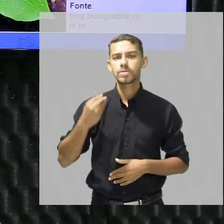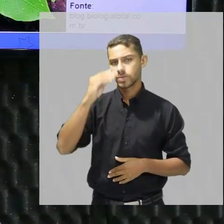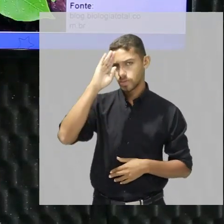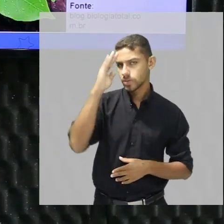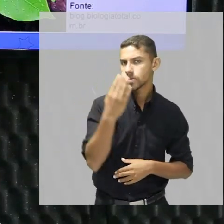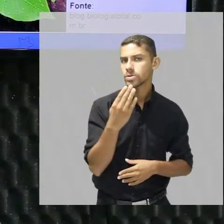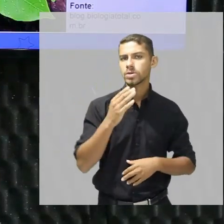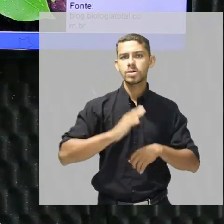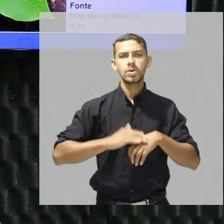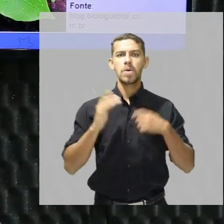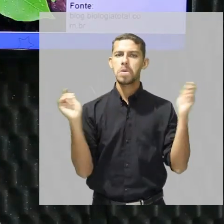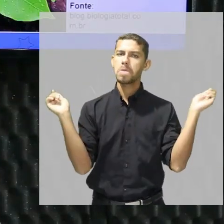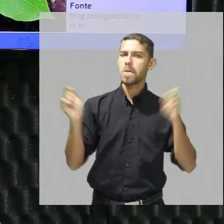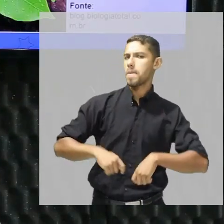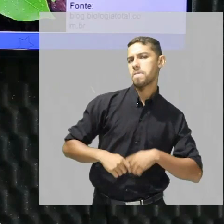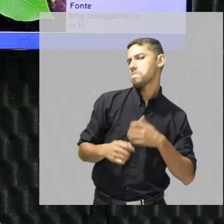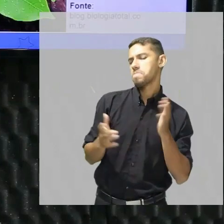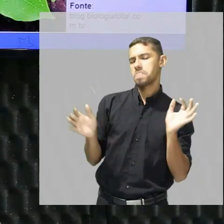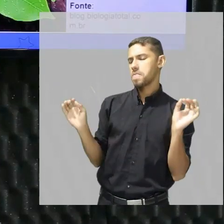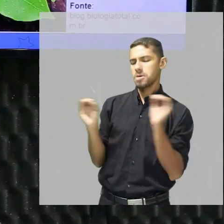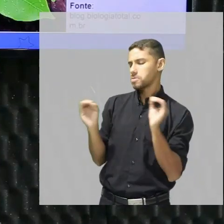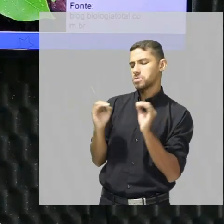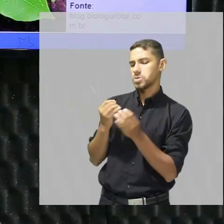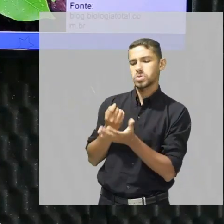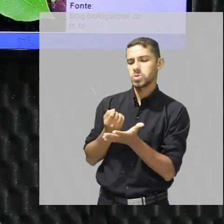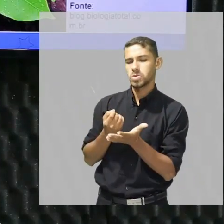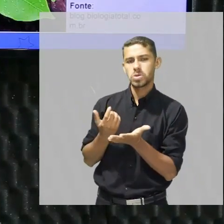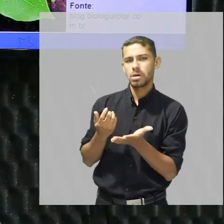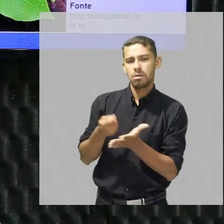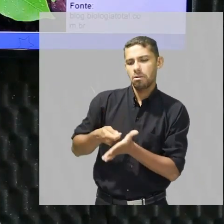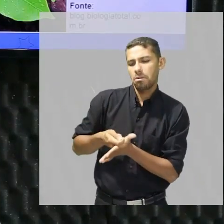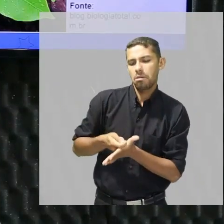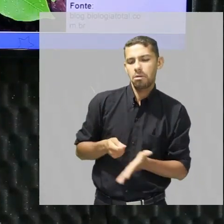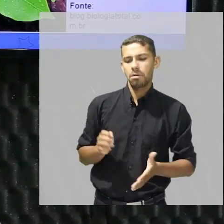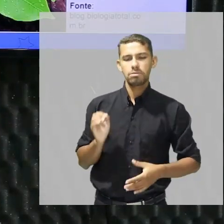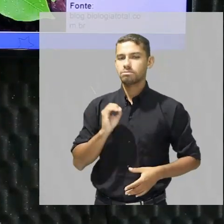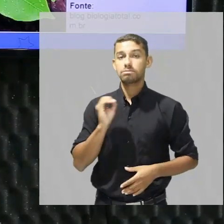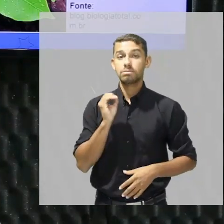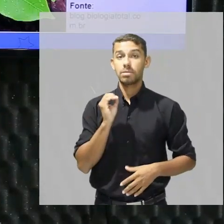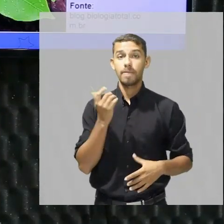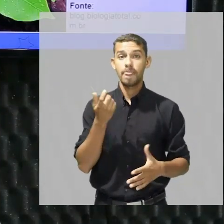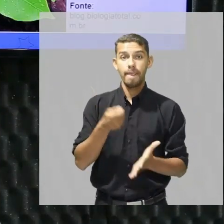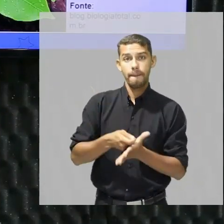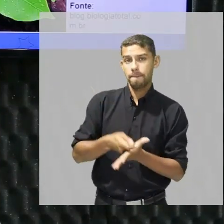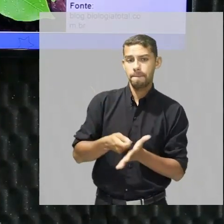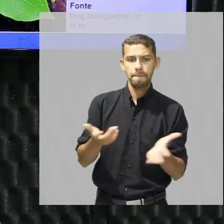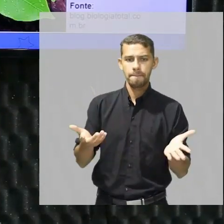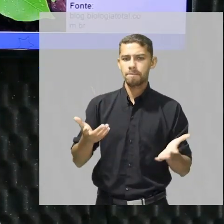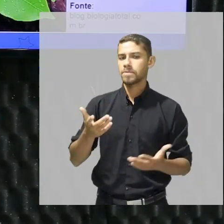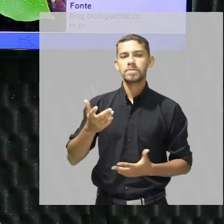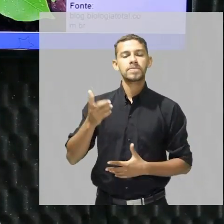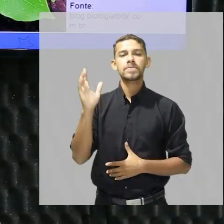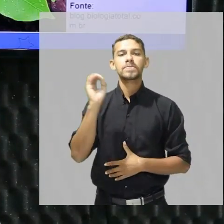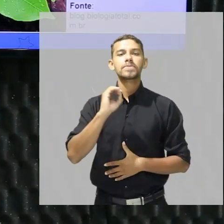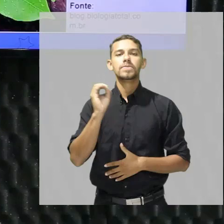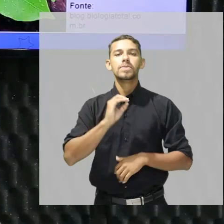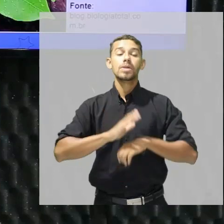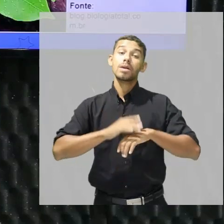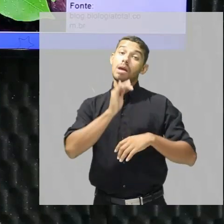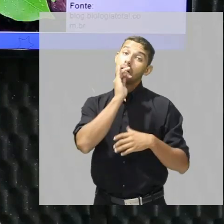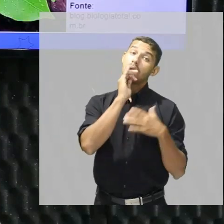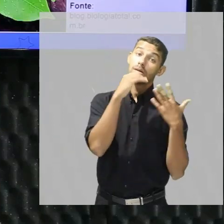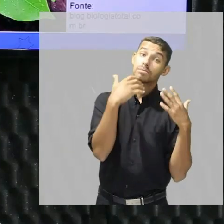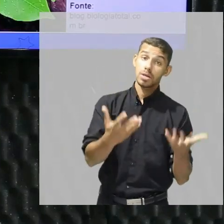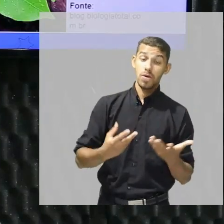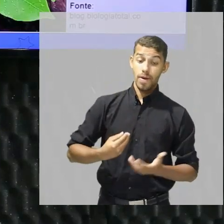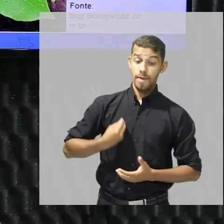de tanta exigência, tá? Então, essas espécies pioneiras, elas, ao passarem